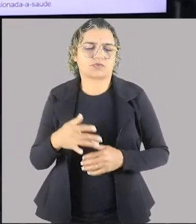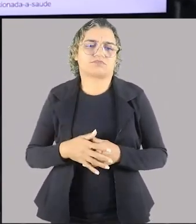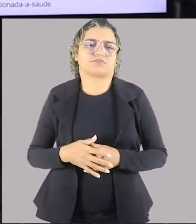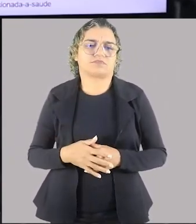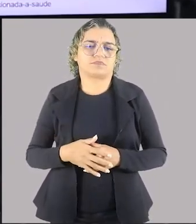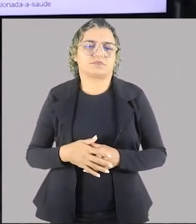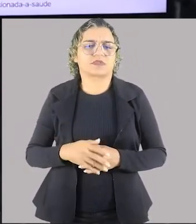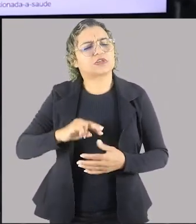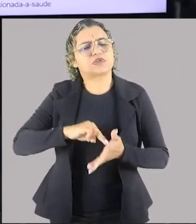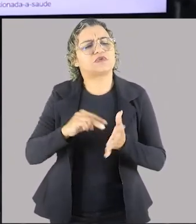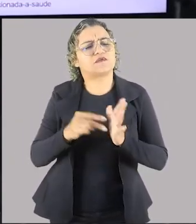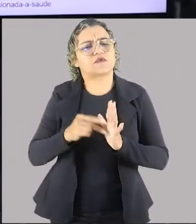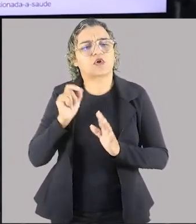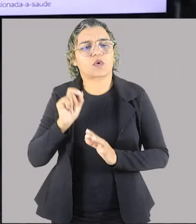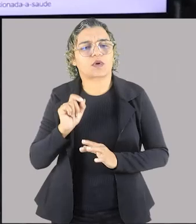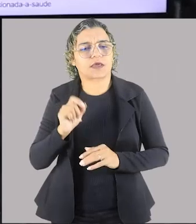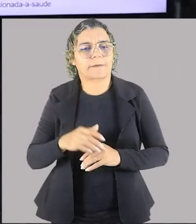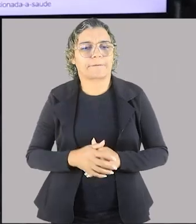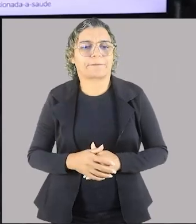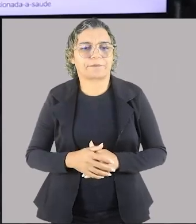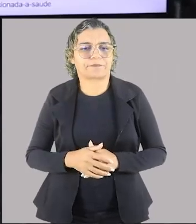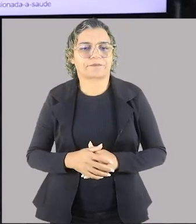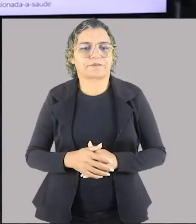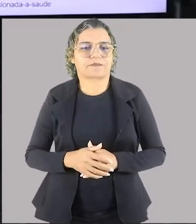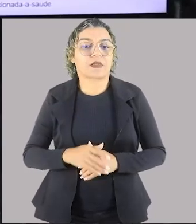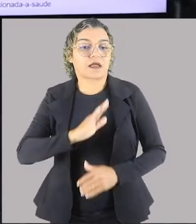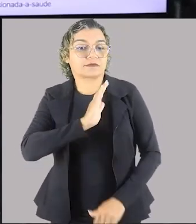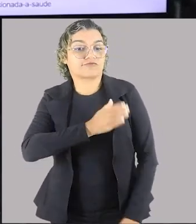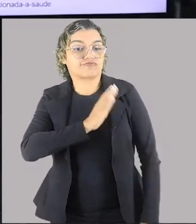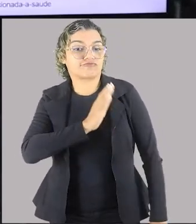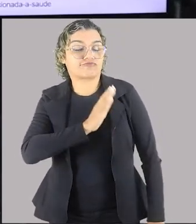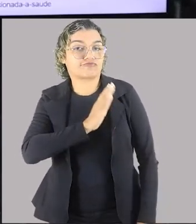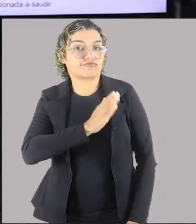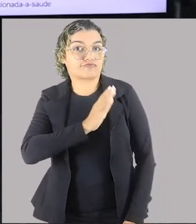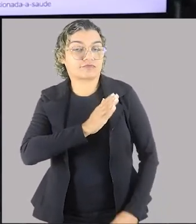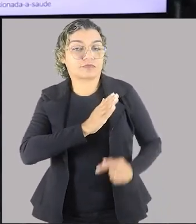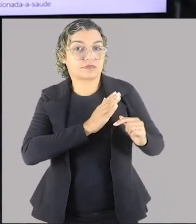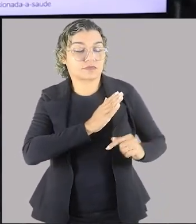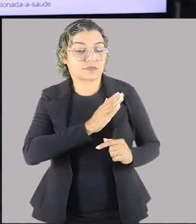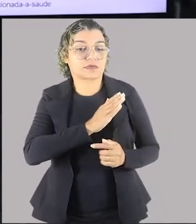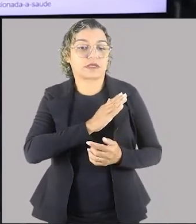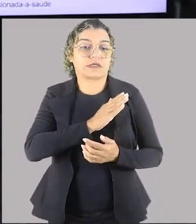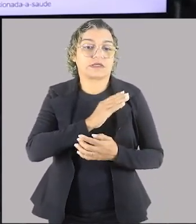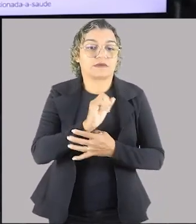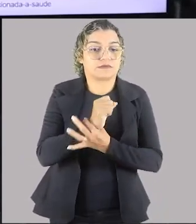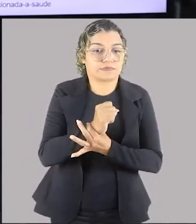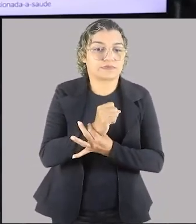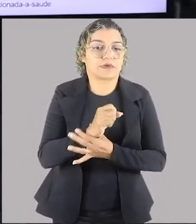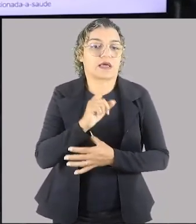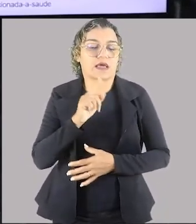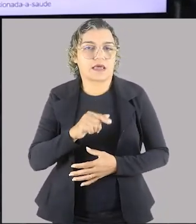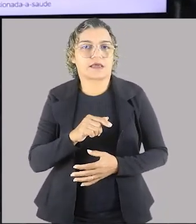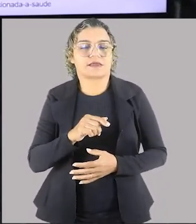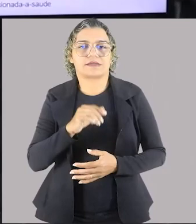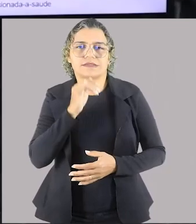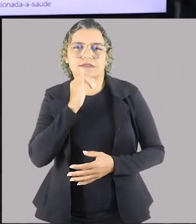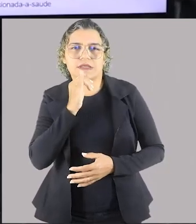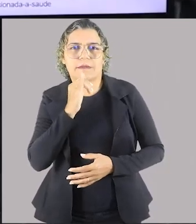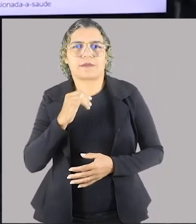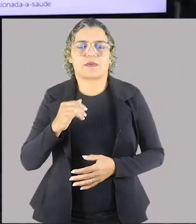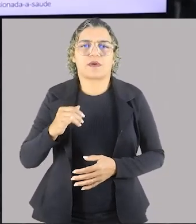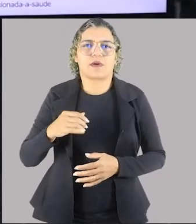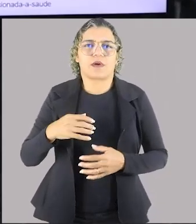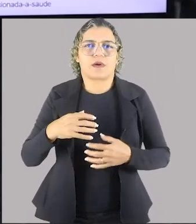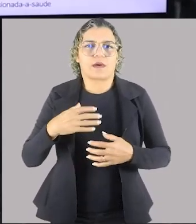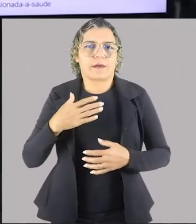essa resistência cardiorrespiratória? É o trabalho ali do pulmão, coração, vasos e musculatura.